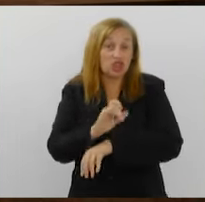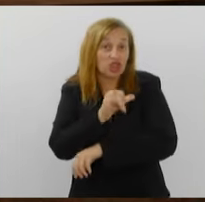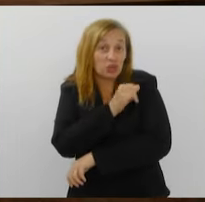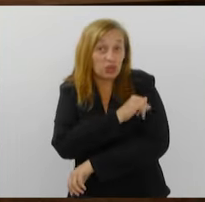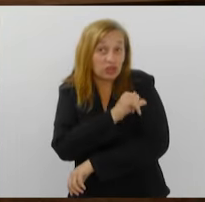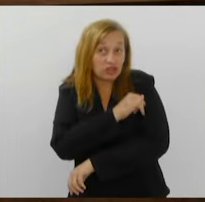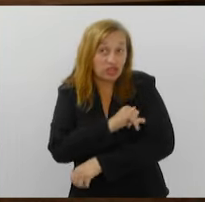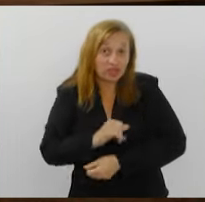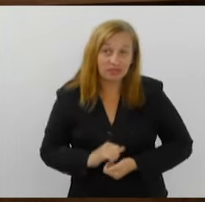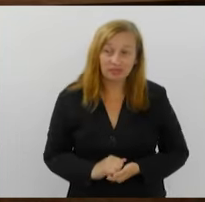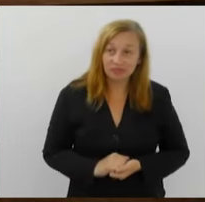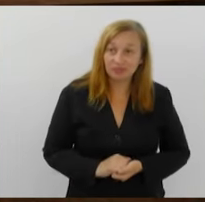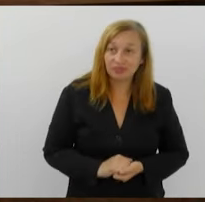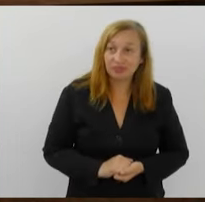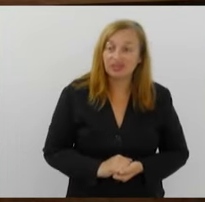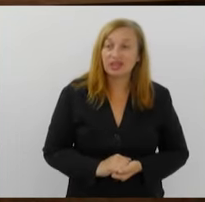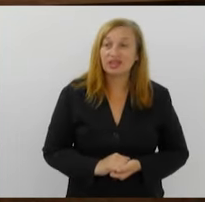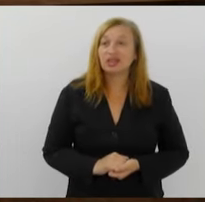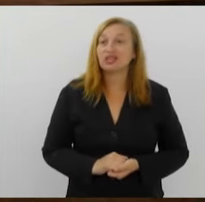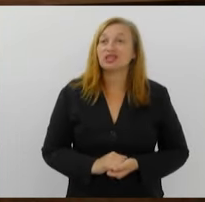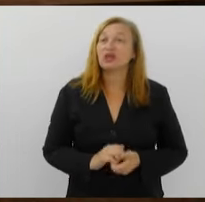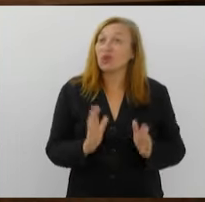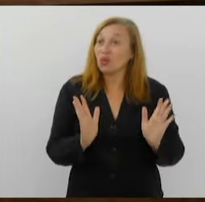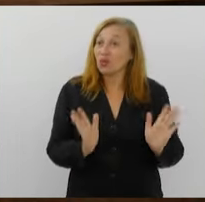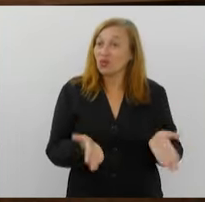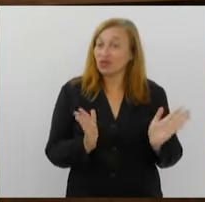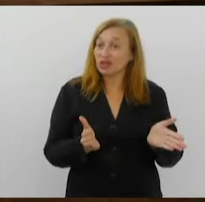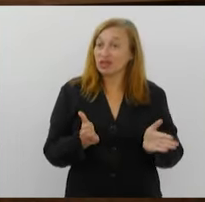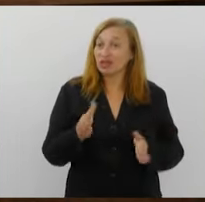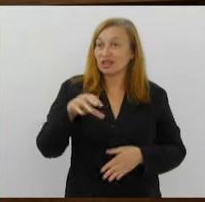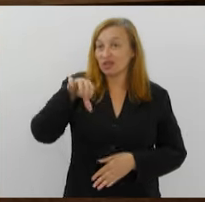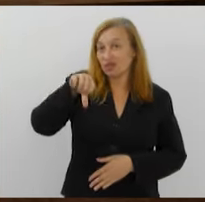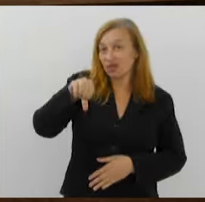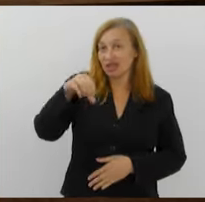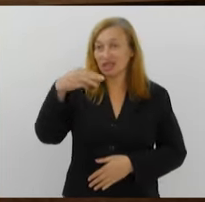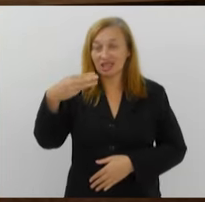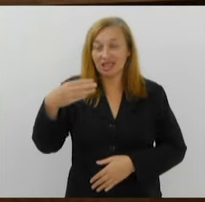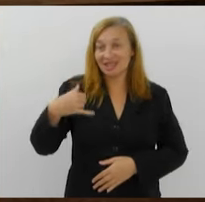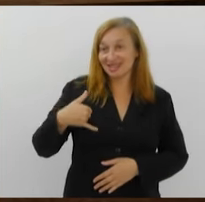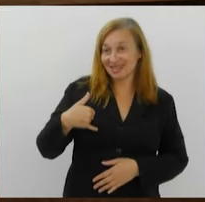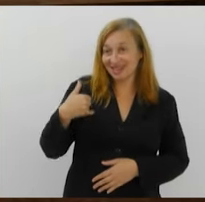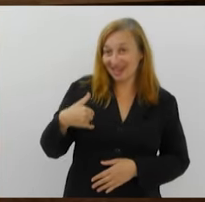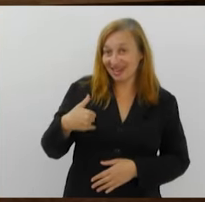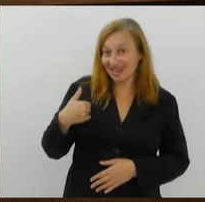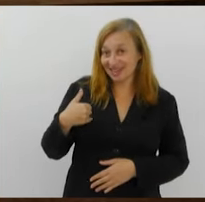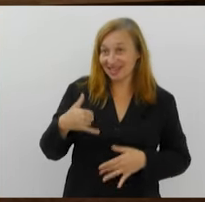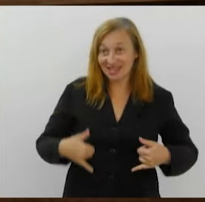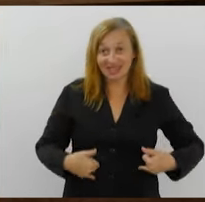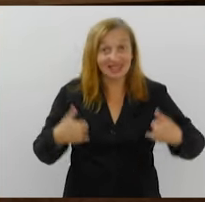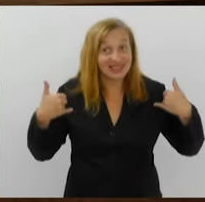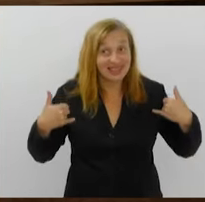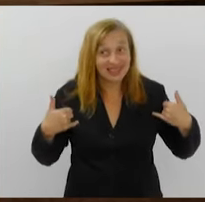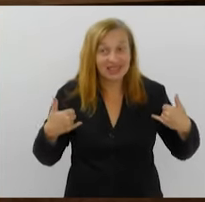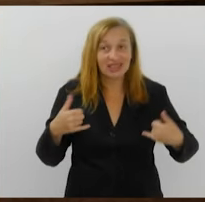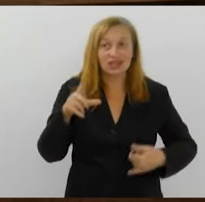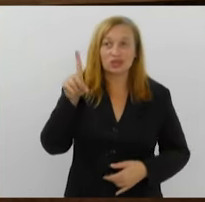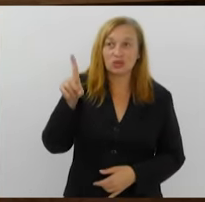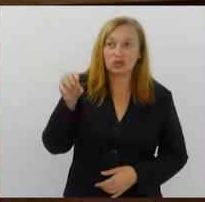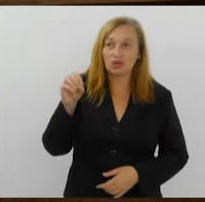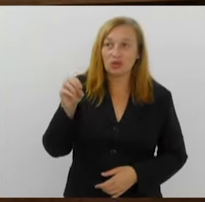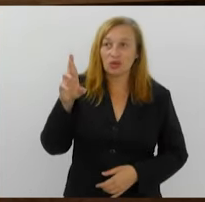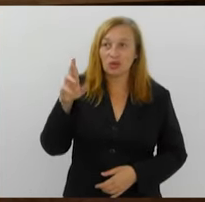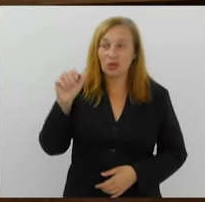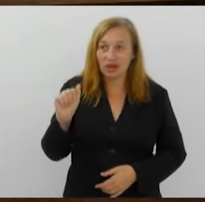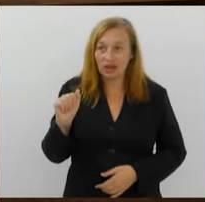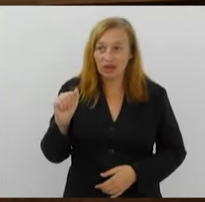Rio de Janeiro, que completa hoje os seus 93 anos de idade, a senhora Dora Monteiro